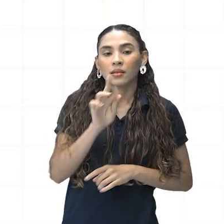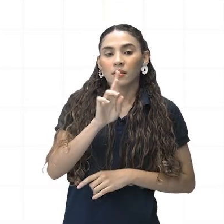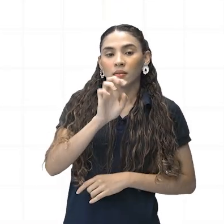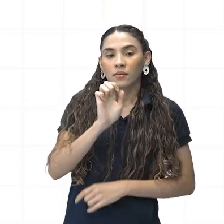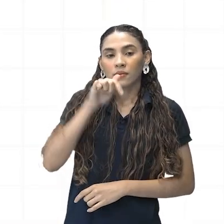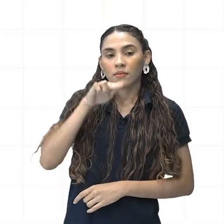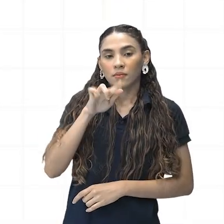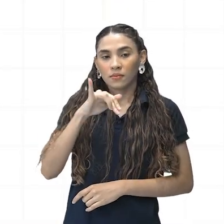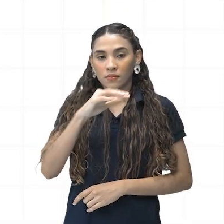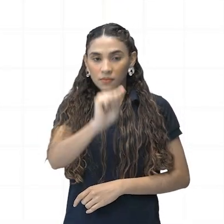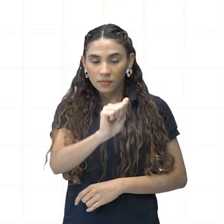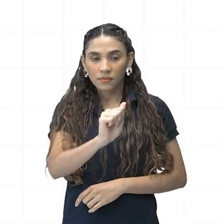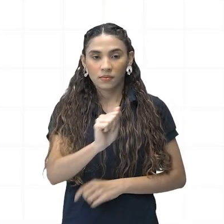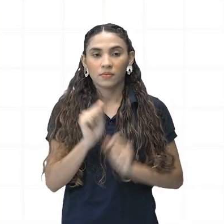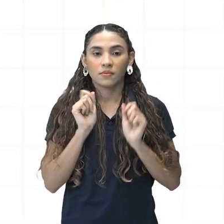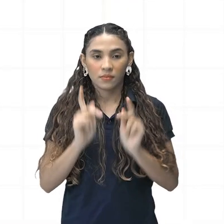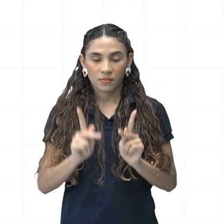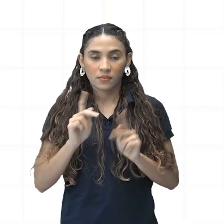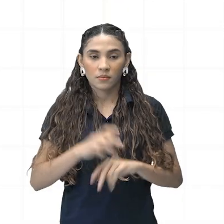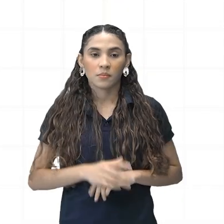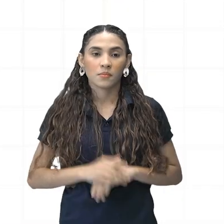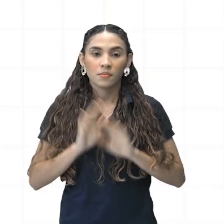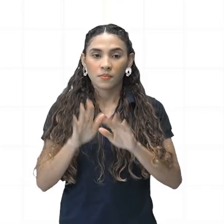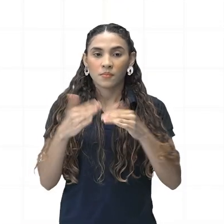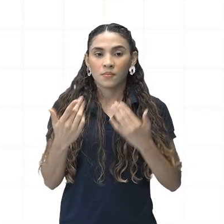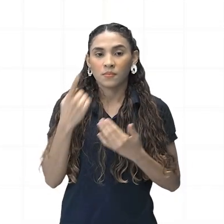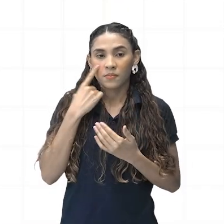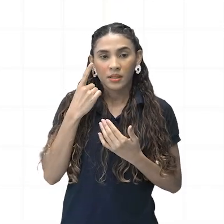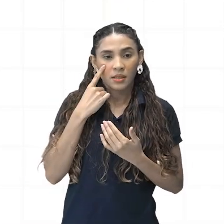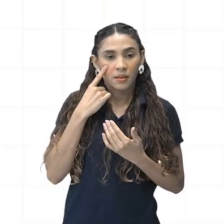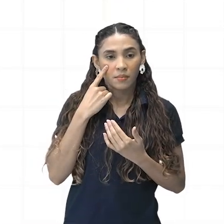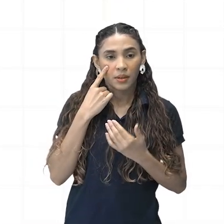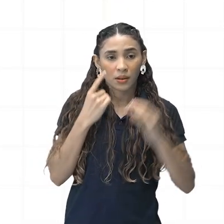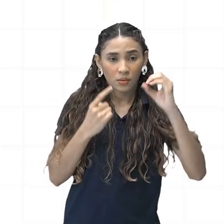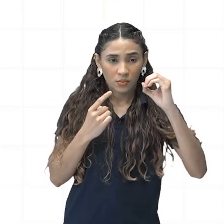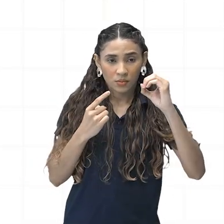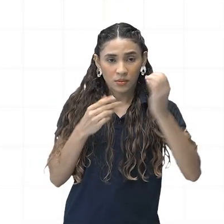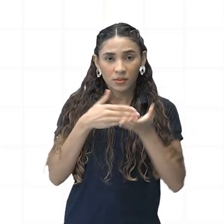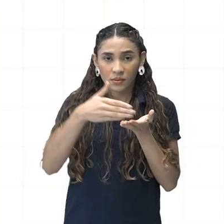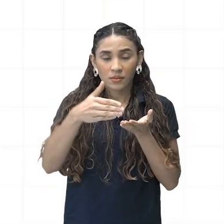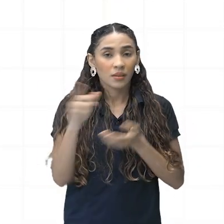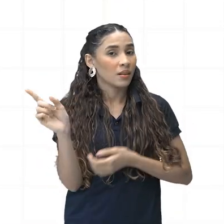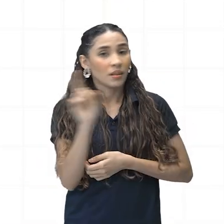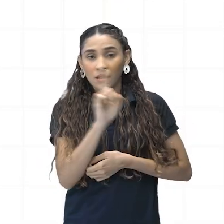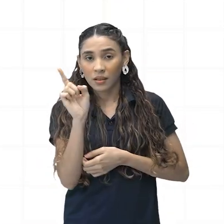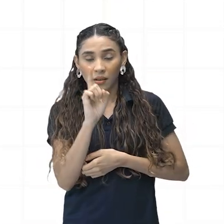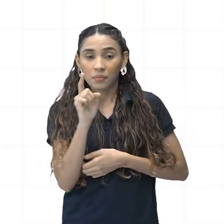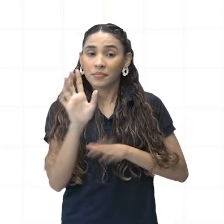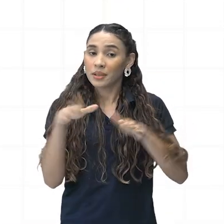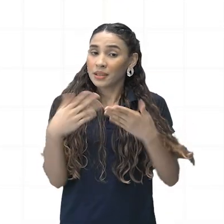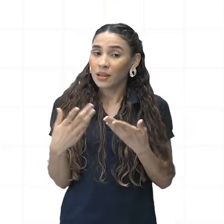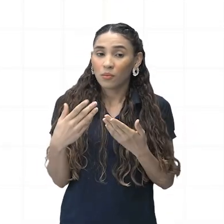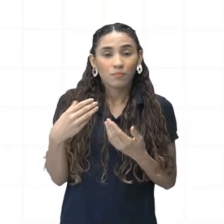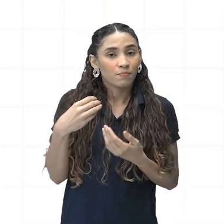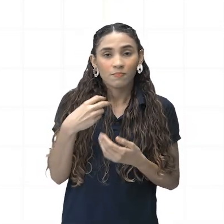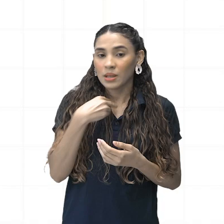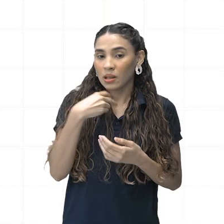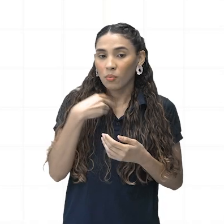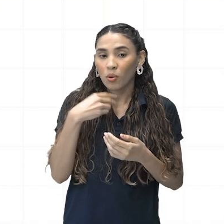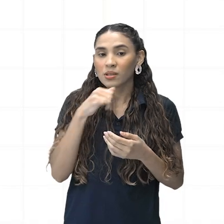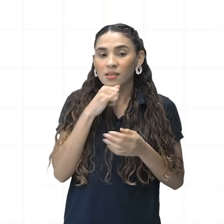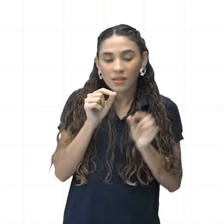frequências, certo? Ó, observe que nenhum começa do zero, então eu não vou poder ter uma barra coladinha